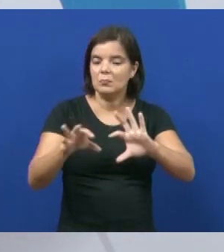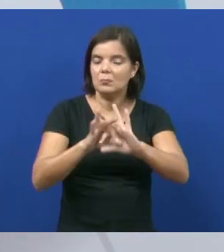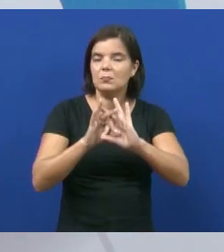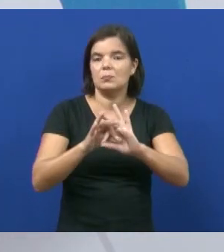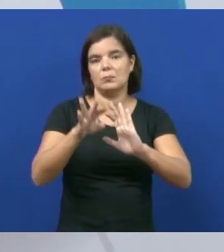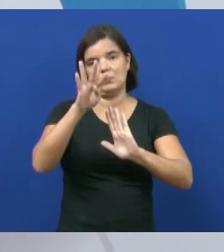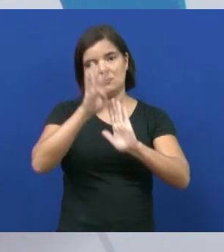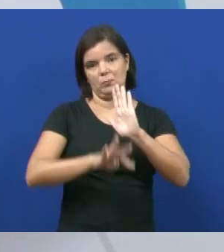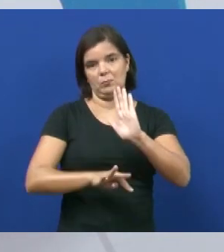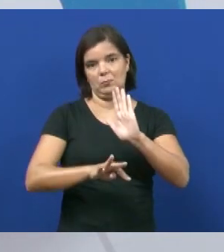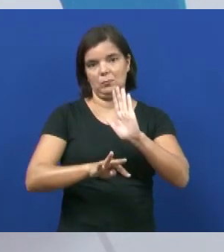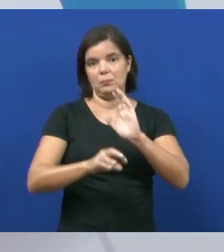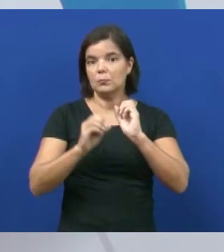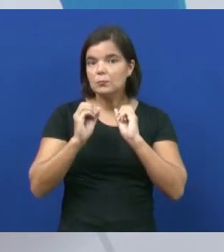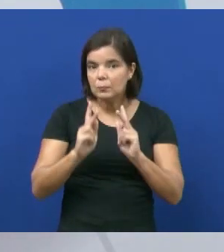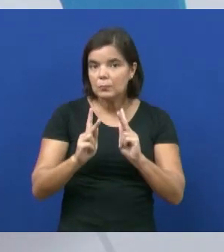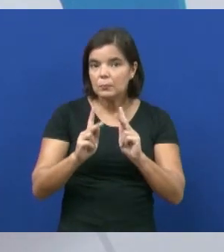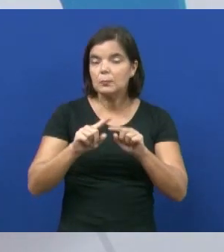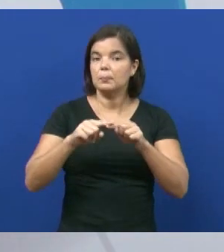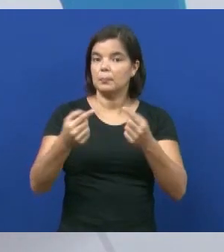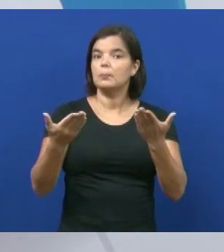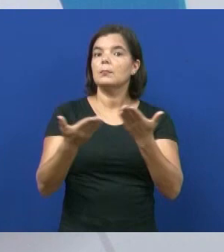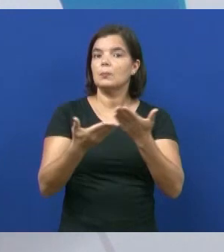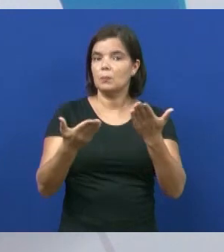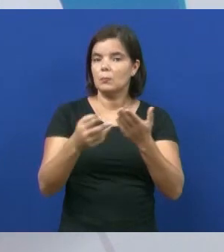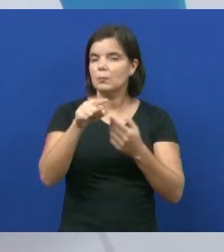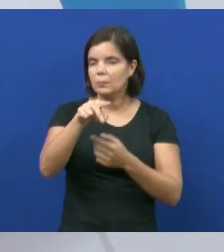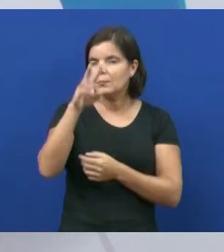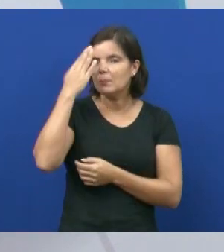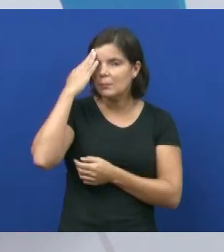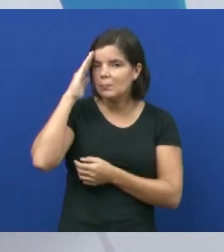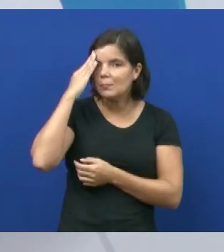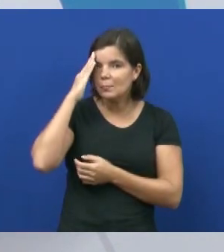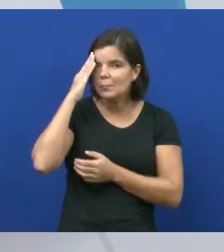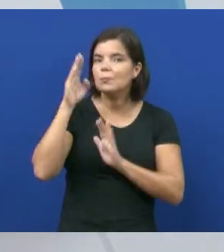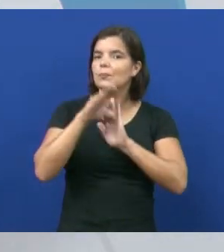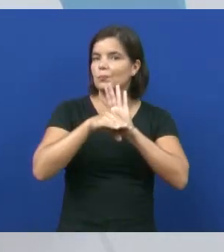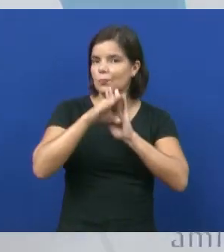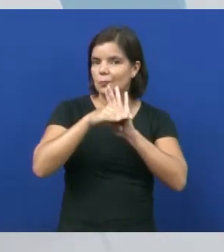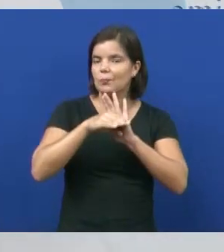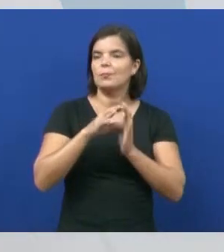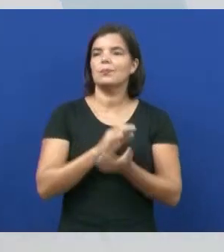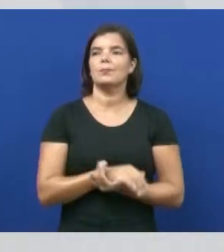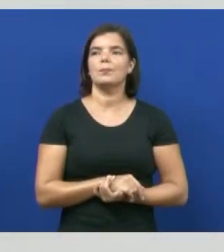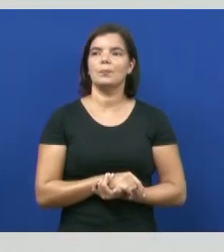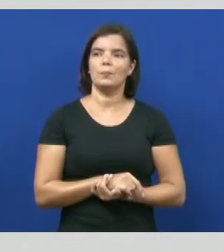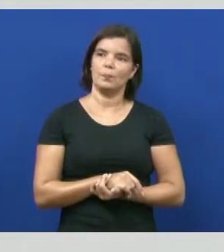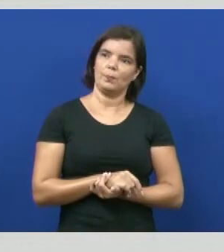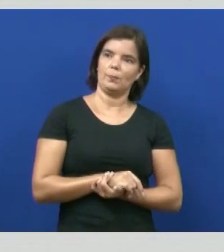aí entre as palavras, certo? Agora, vamos ver se vocês entenderam o conteúdo.